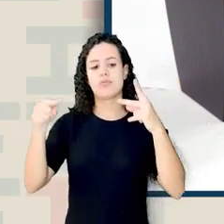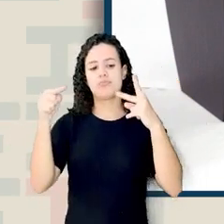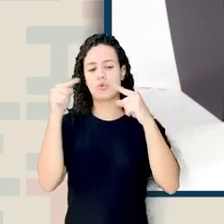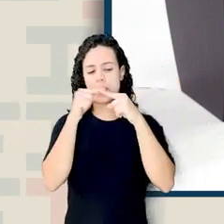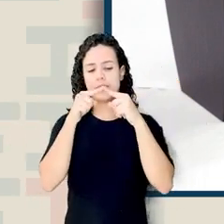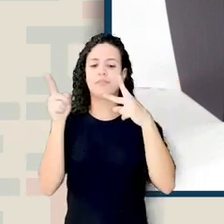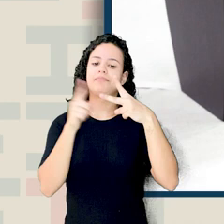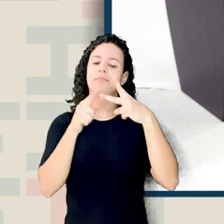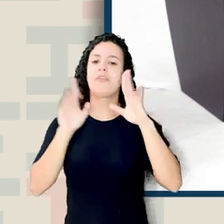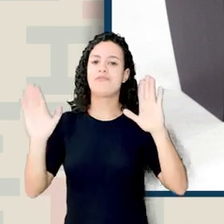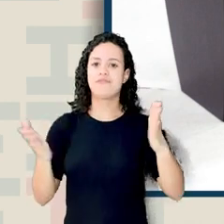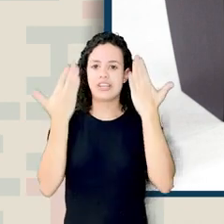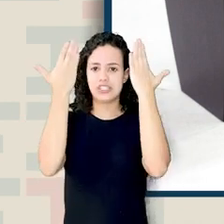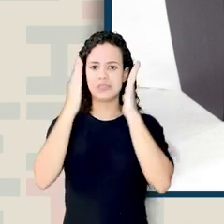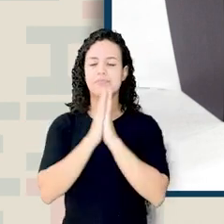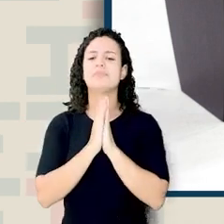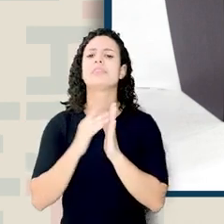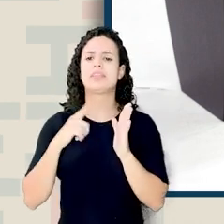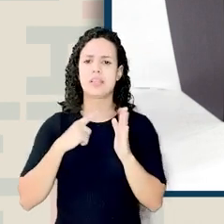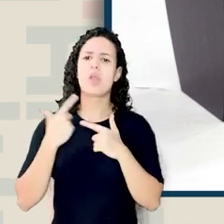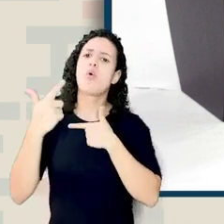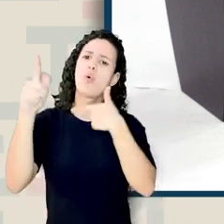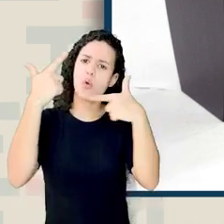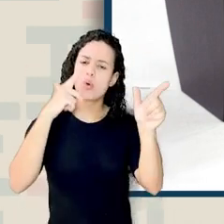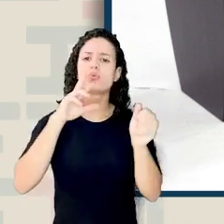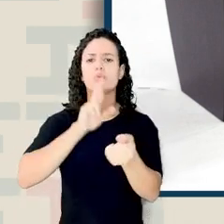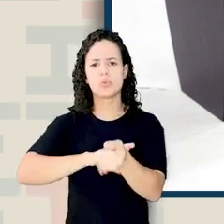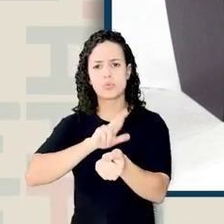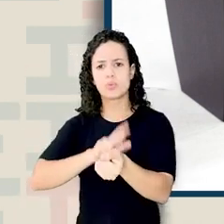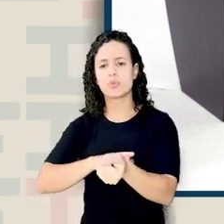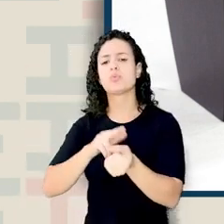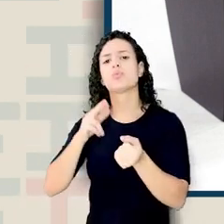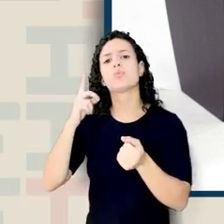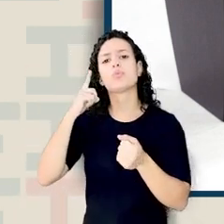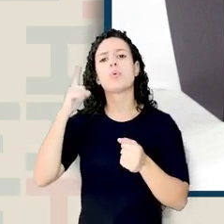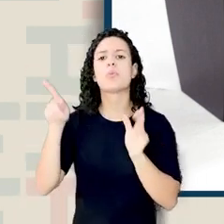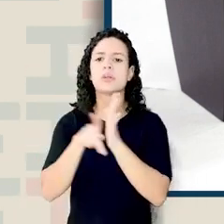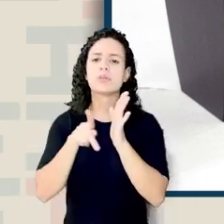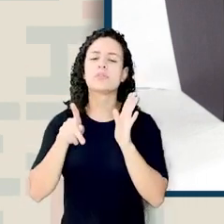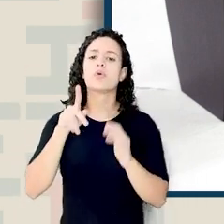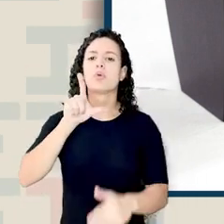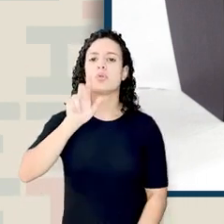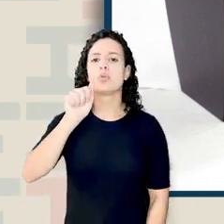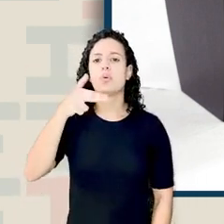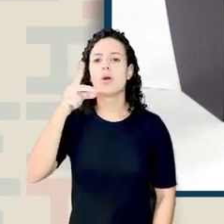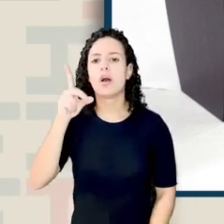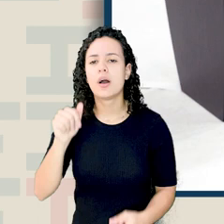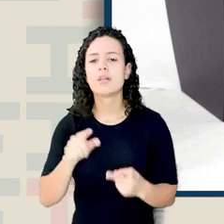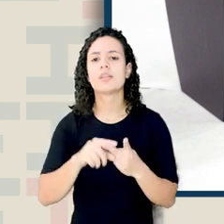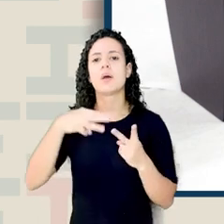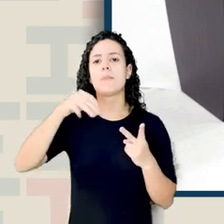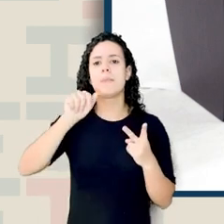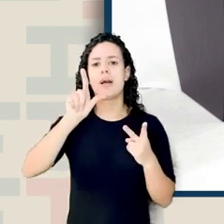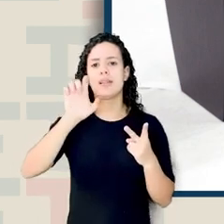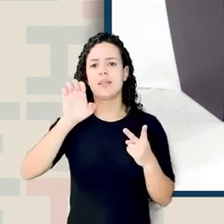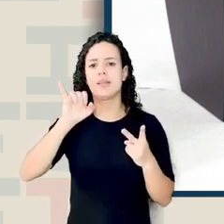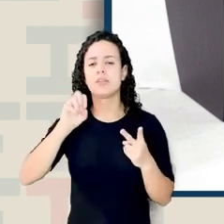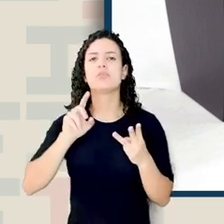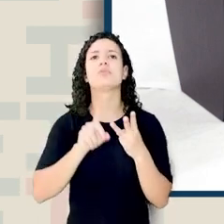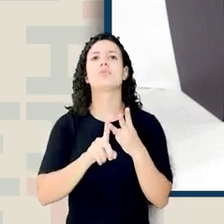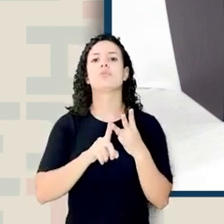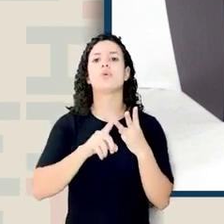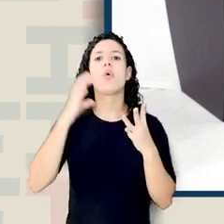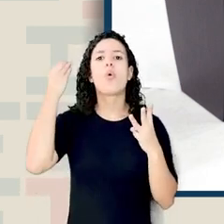festivos. Passa também por vários outros toques, como também o de Luanda, toque de Imalê, coco